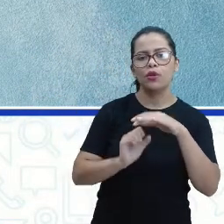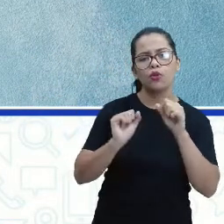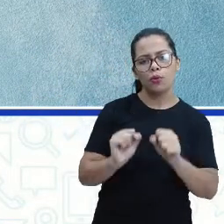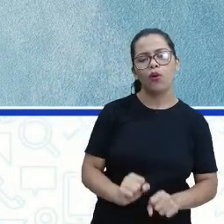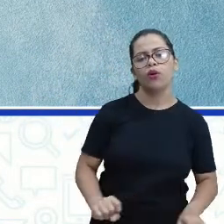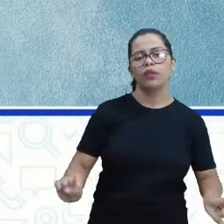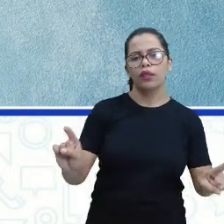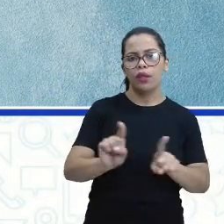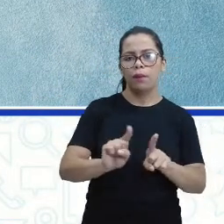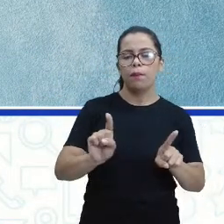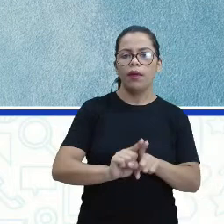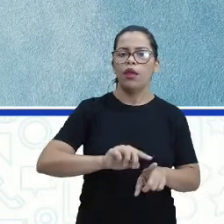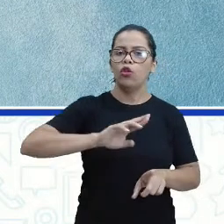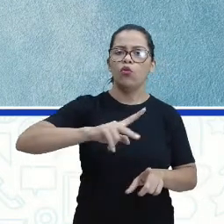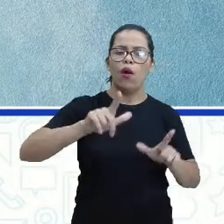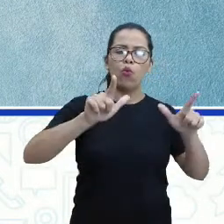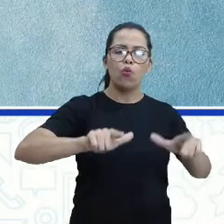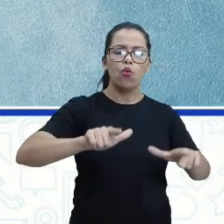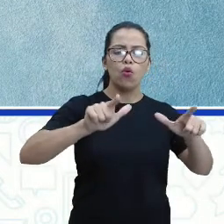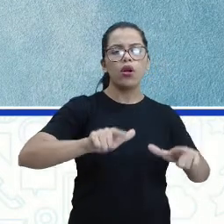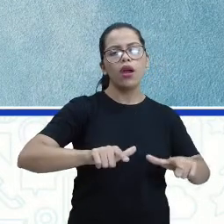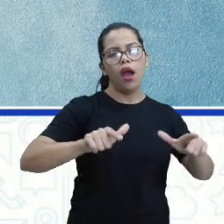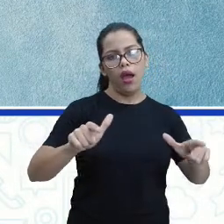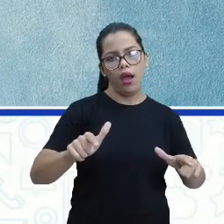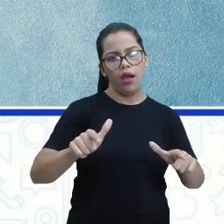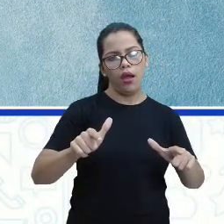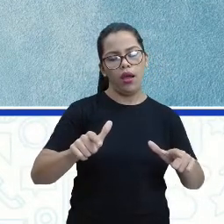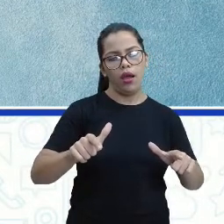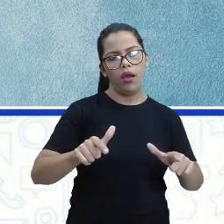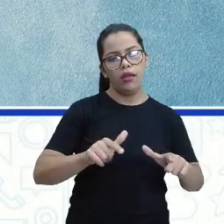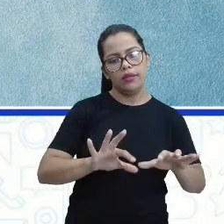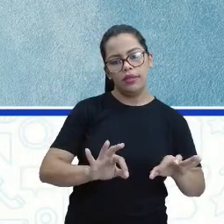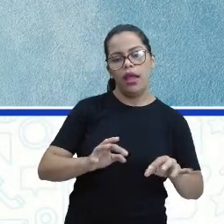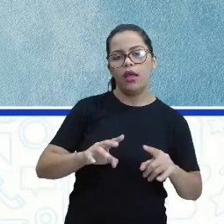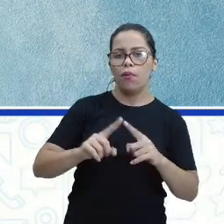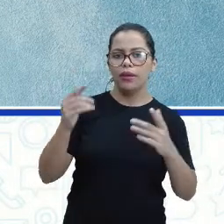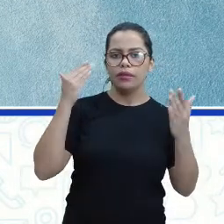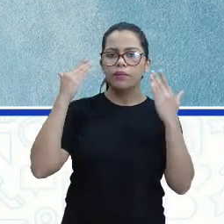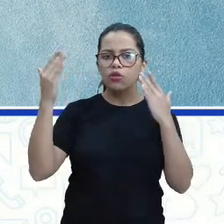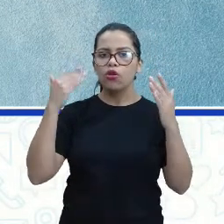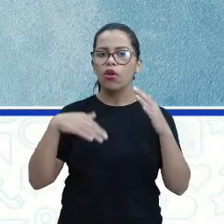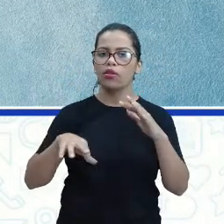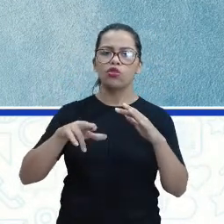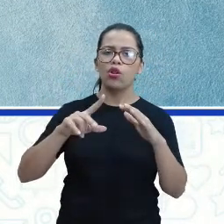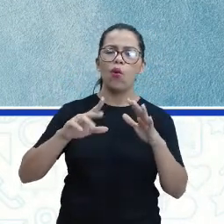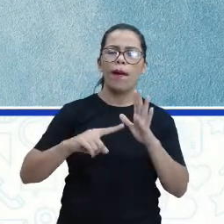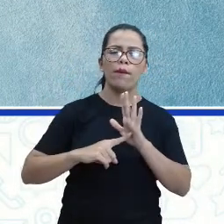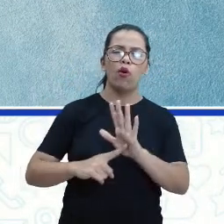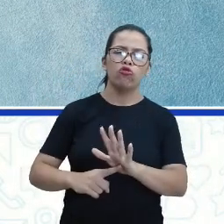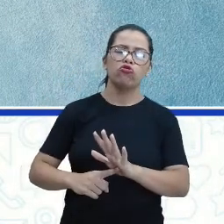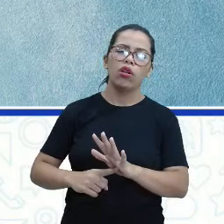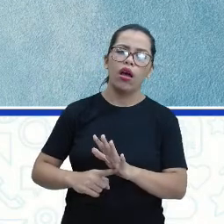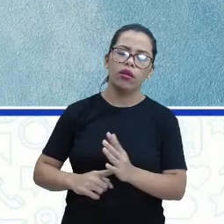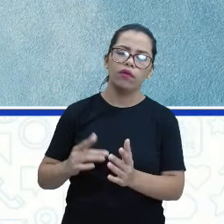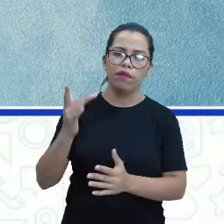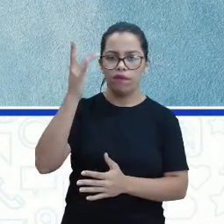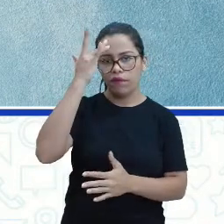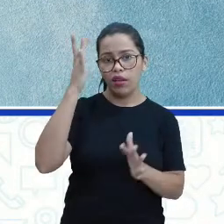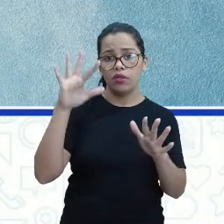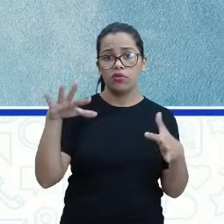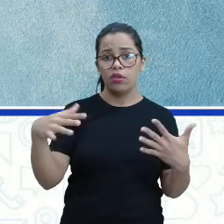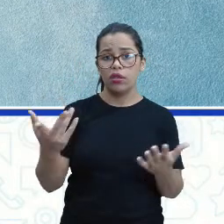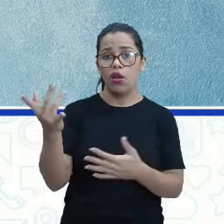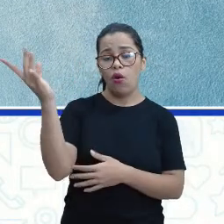Ou seja, não é um espaço físico que seja revelado. Portanto, nesse caso, a história é narrada num fluxo de